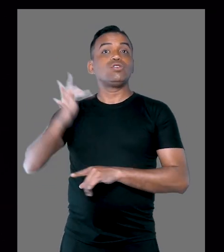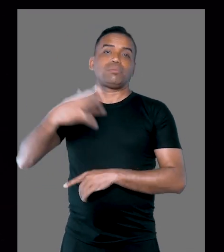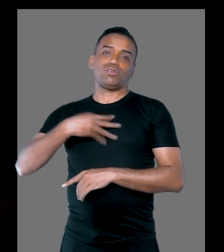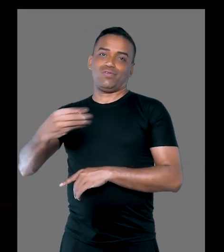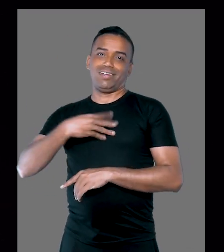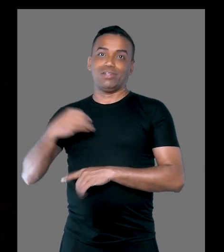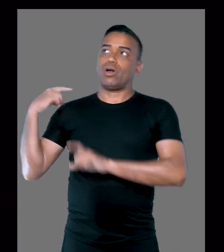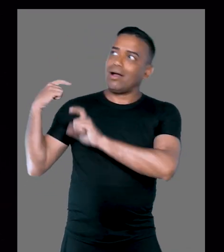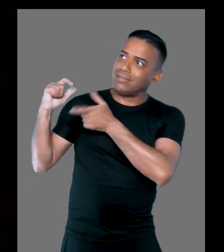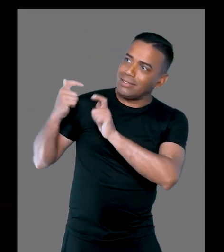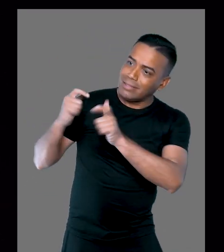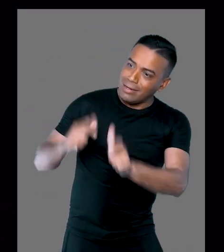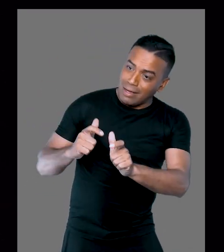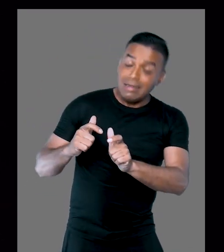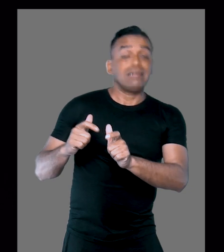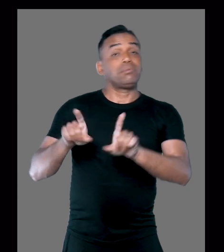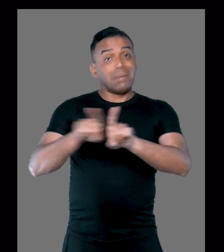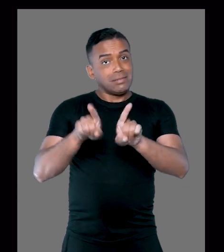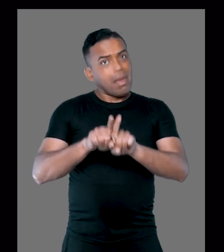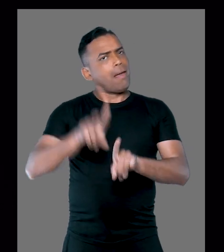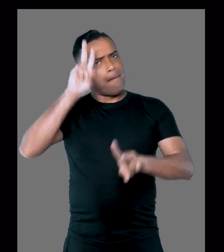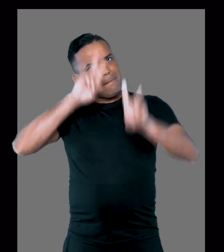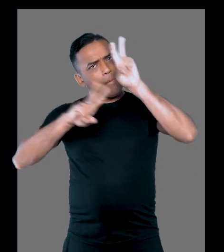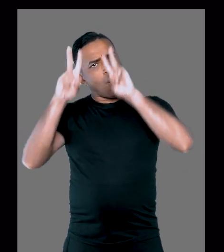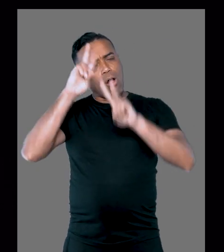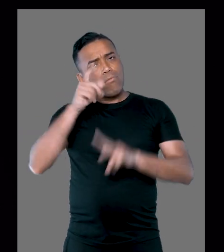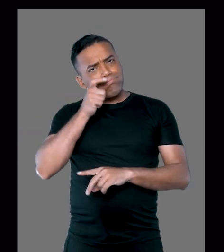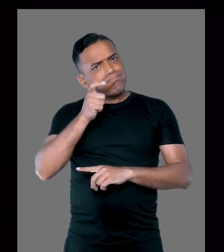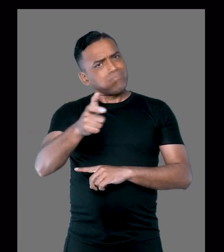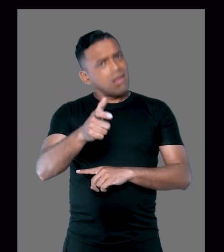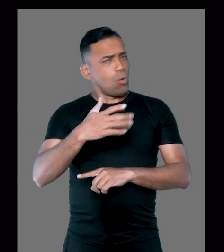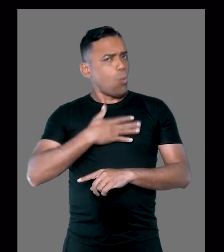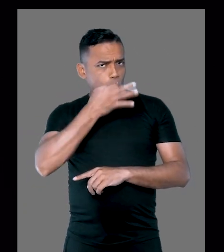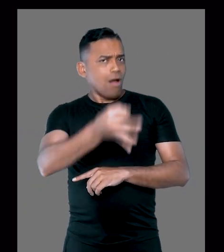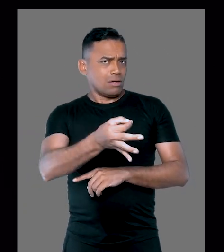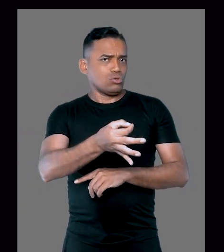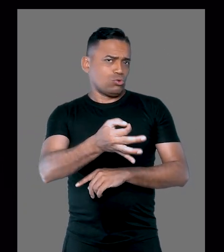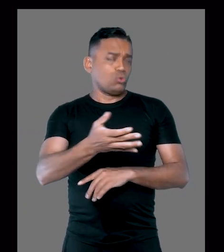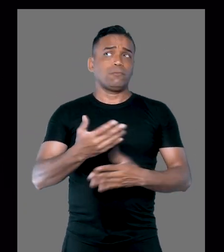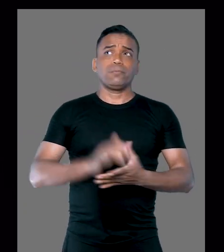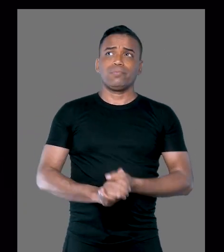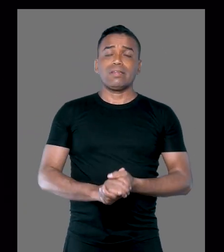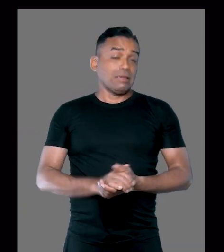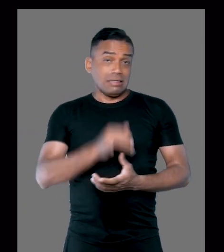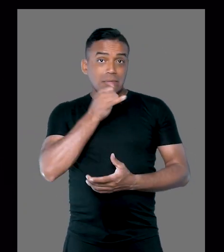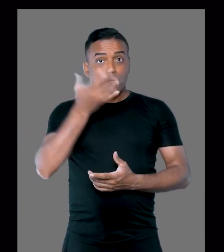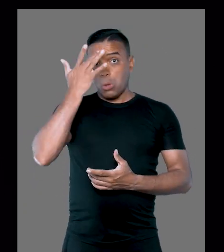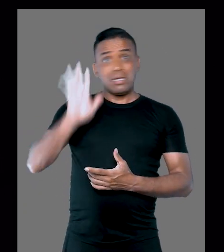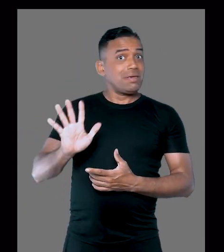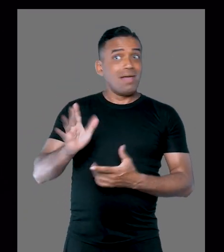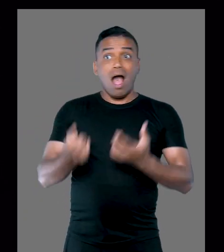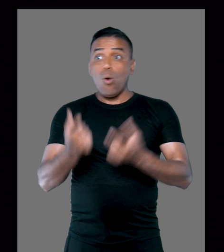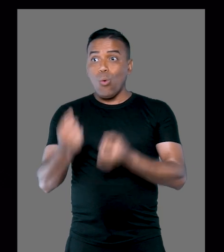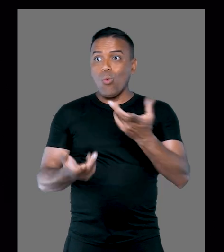ancestralidade, mas tem muita coisa da memória que eu acho interessante, que foram as coisas que eu não sabia. E eu acho que